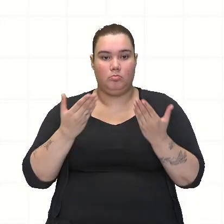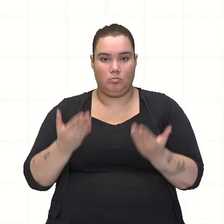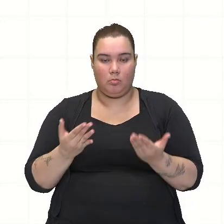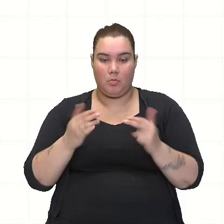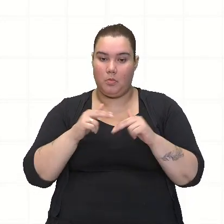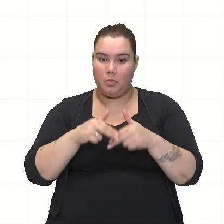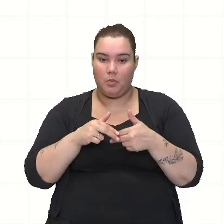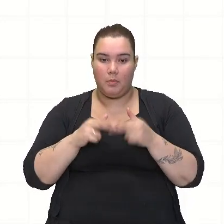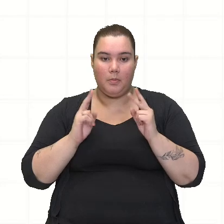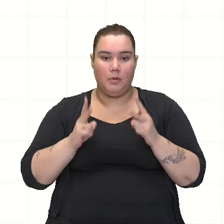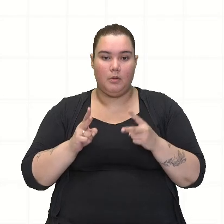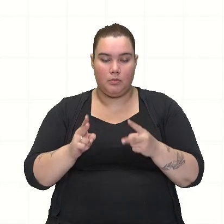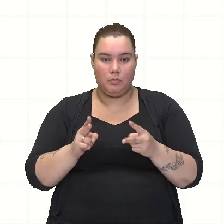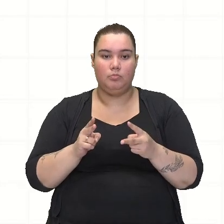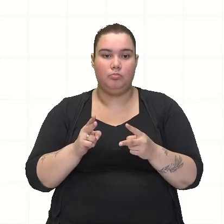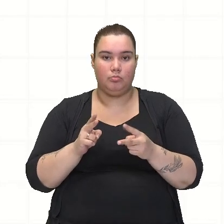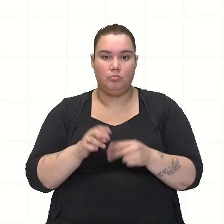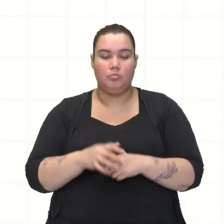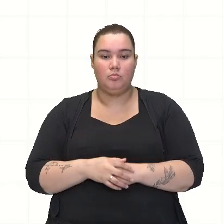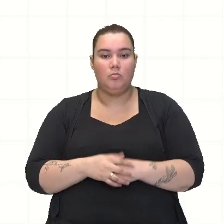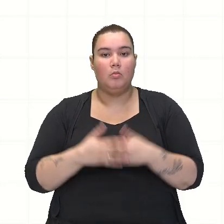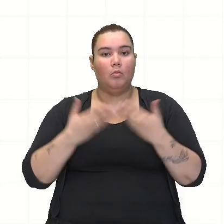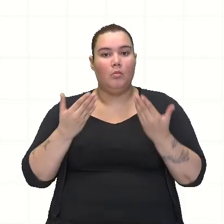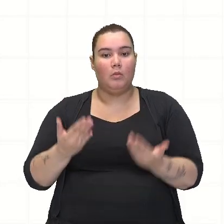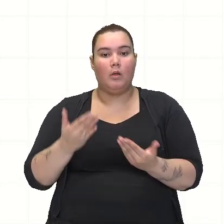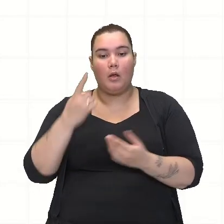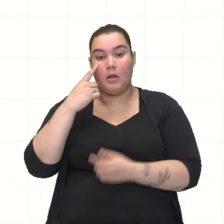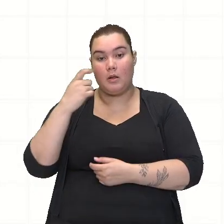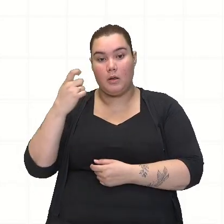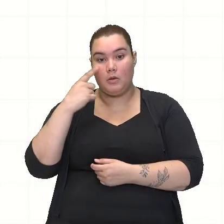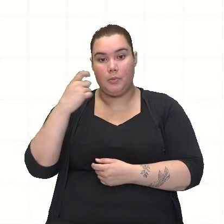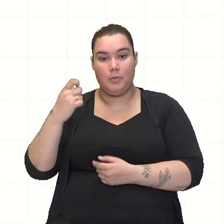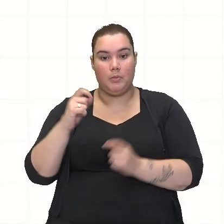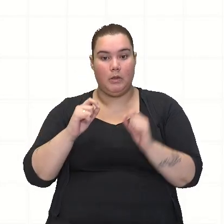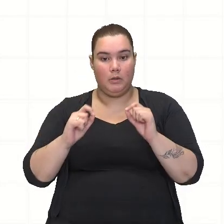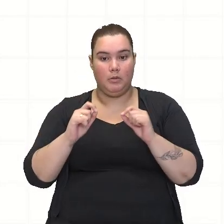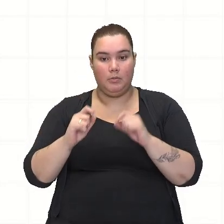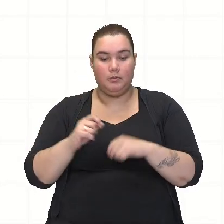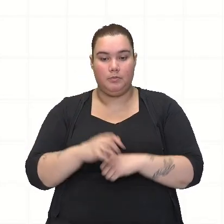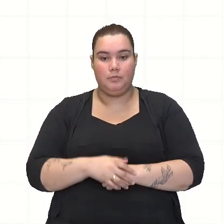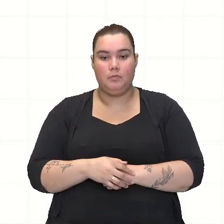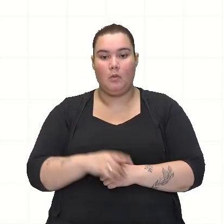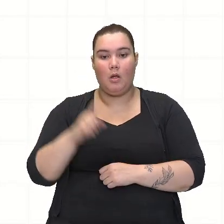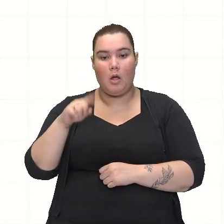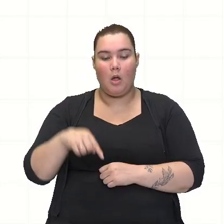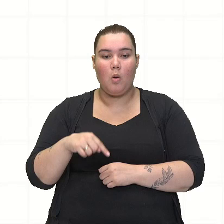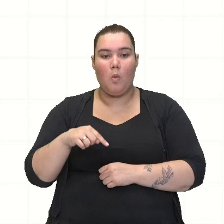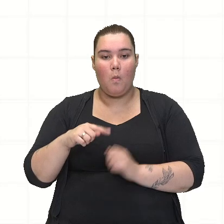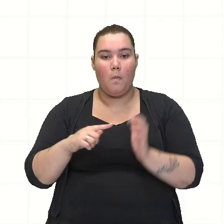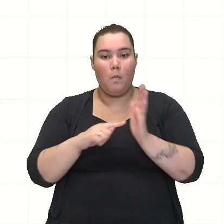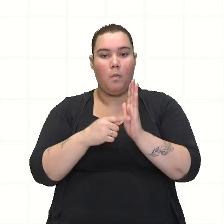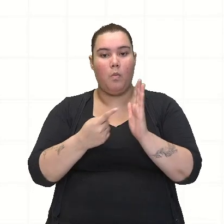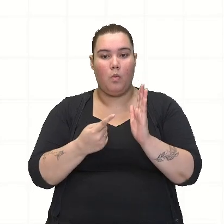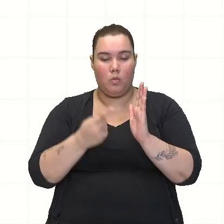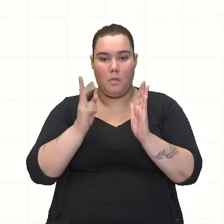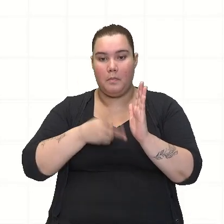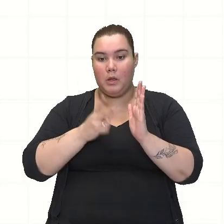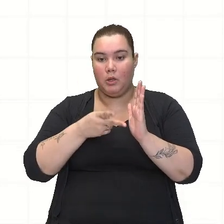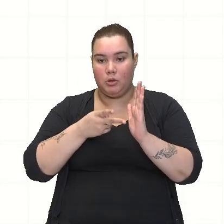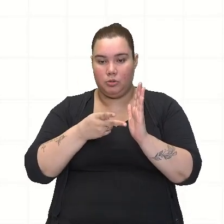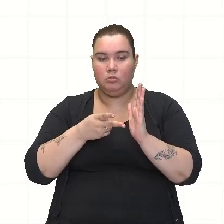isso, vai permanecer fixo. Então, uma coisa bem interessante, olha, é o centro de rotação. Ele é como se